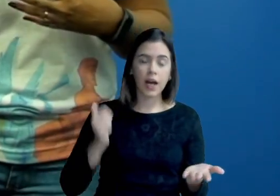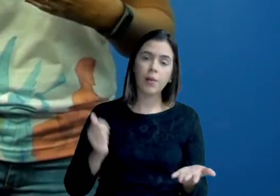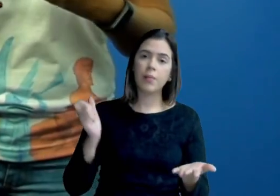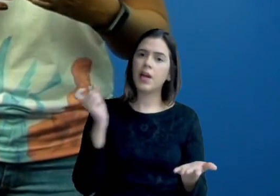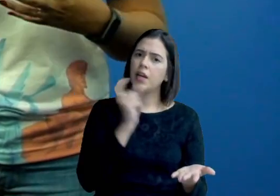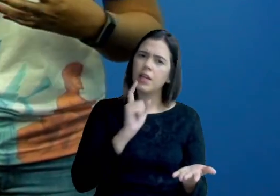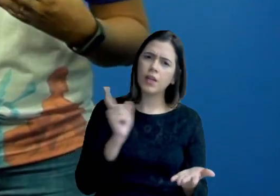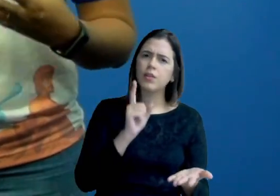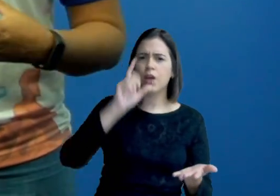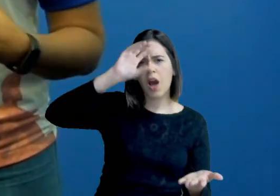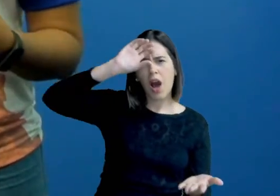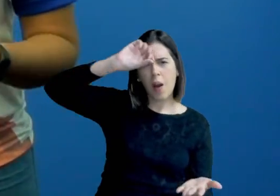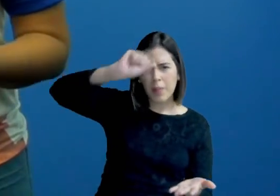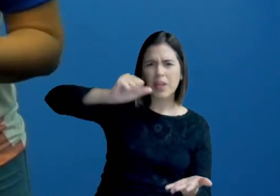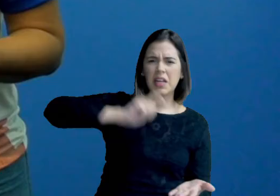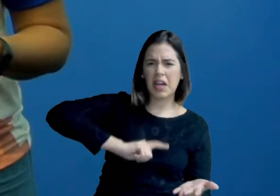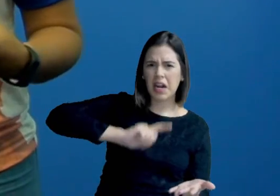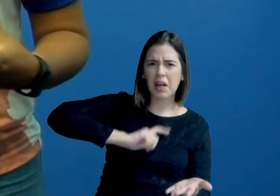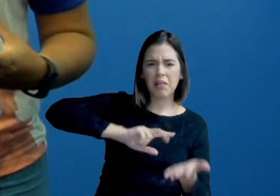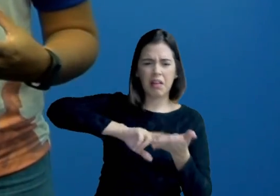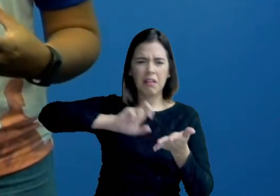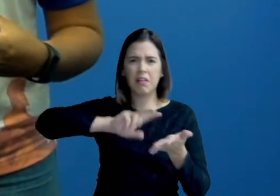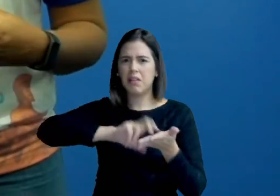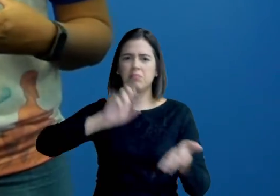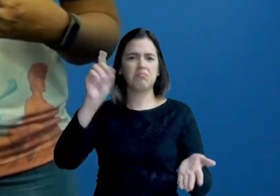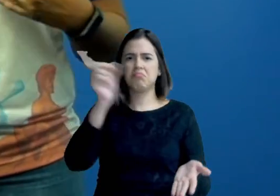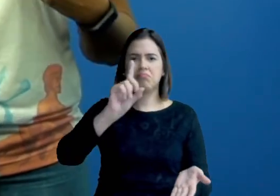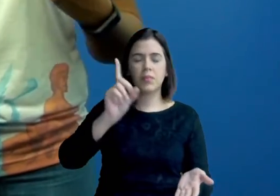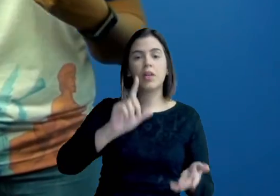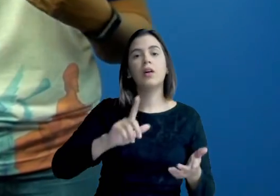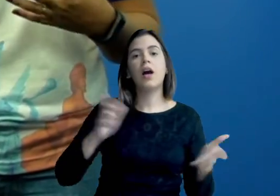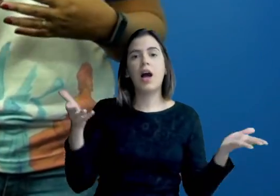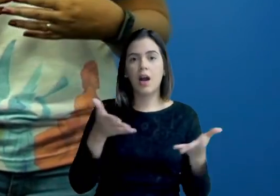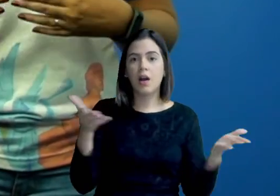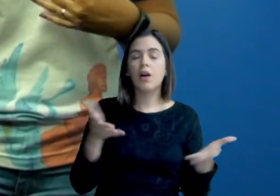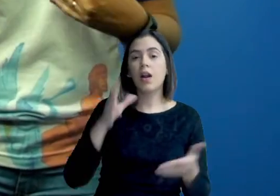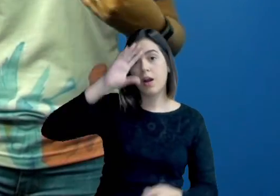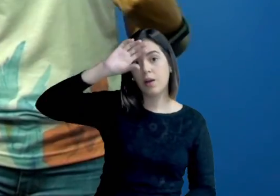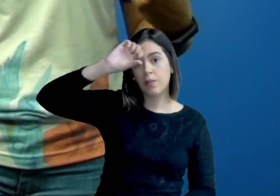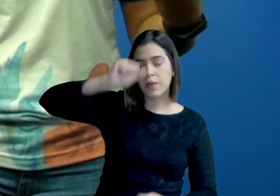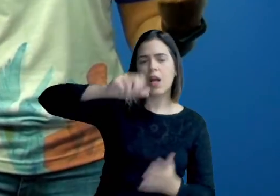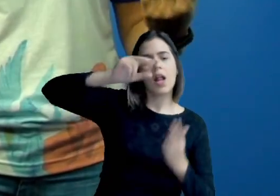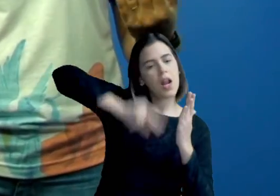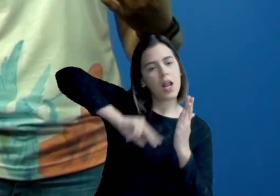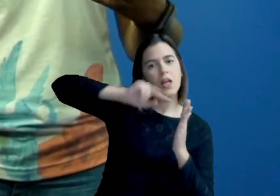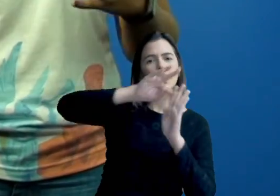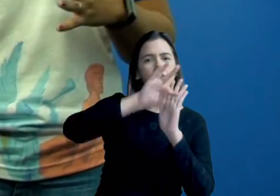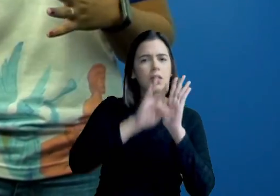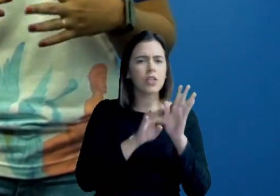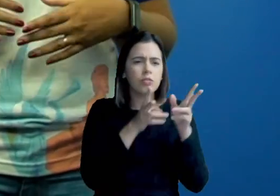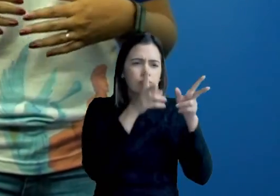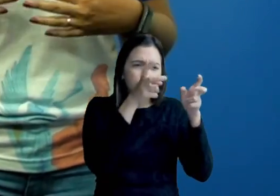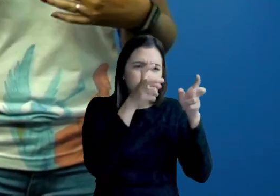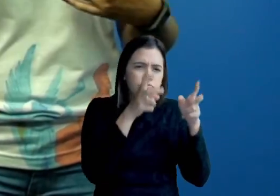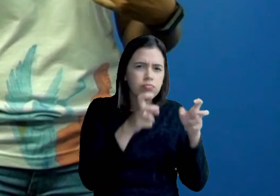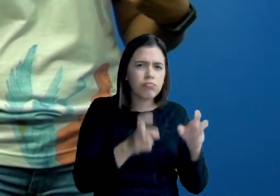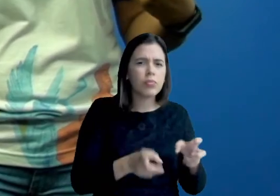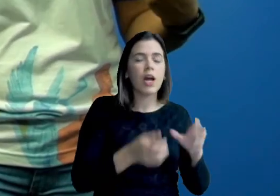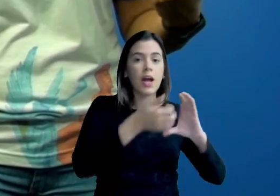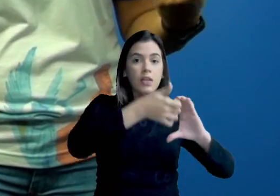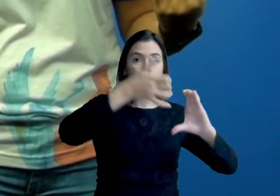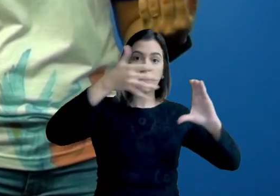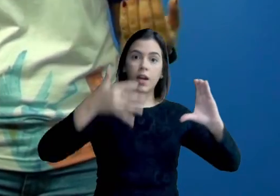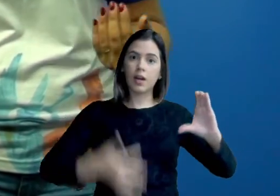não está só naquela fase de aprender só gramática e vocabulário. A gente vai aprender a ler textos e identificar